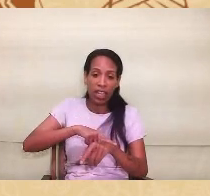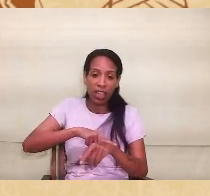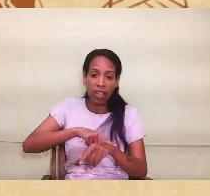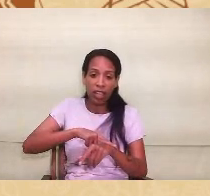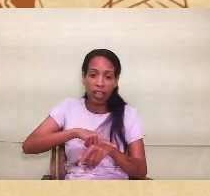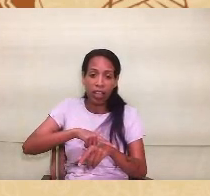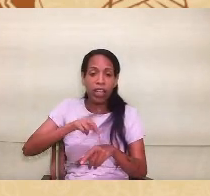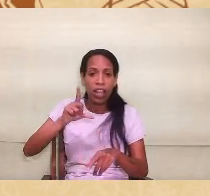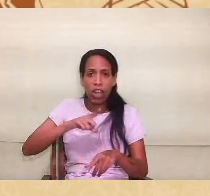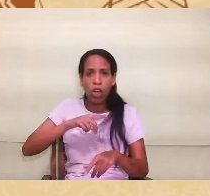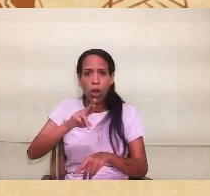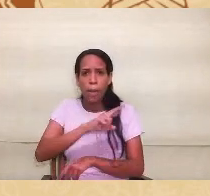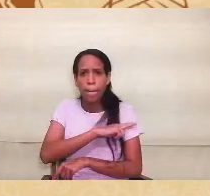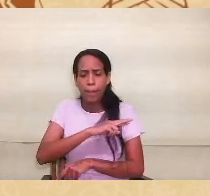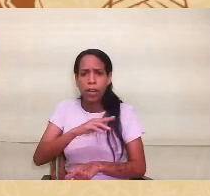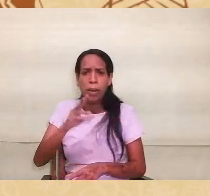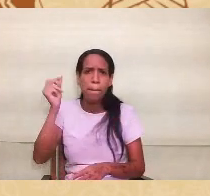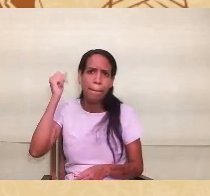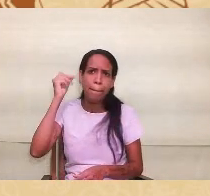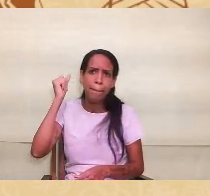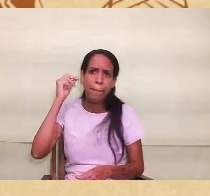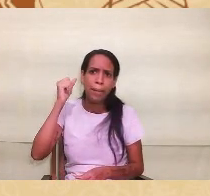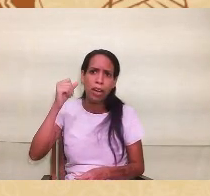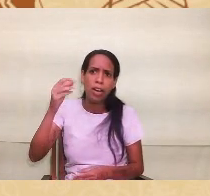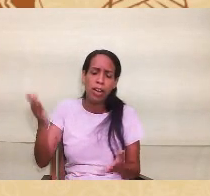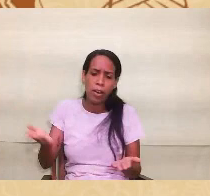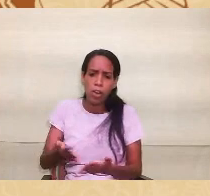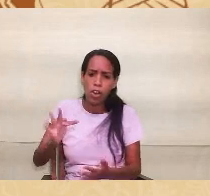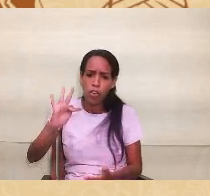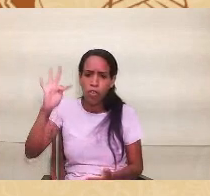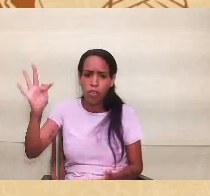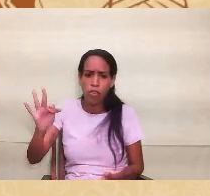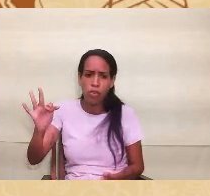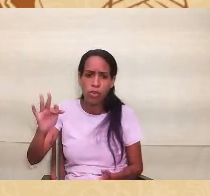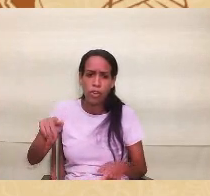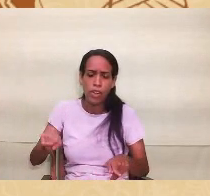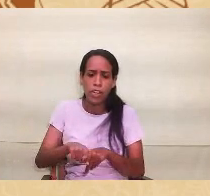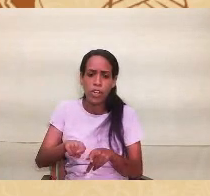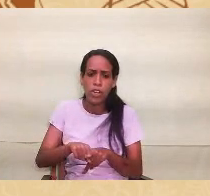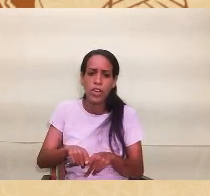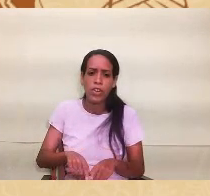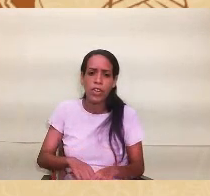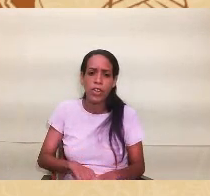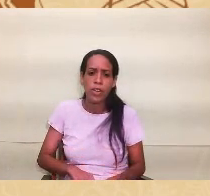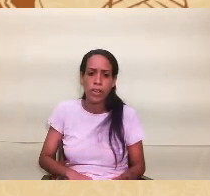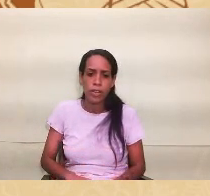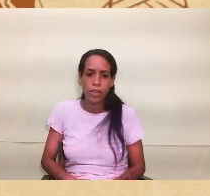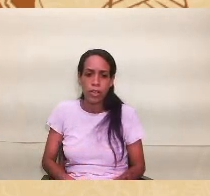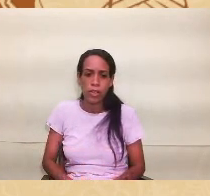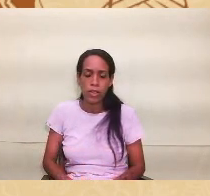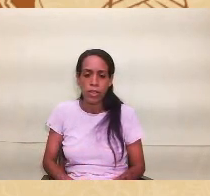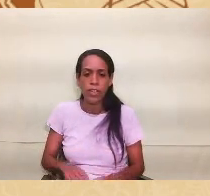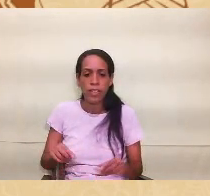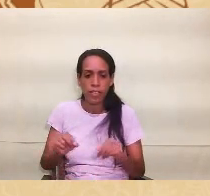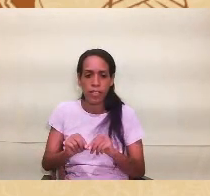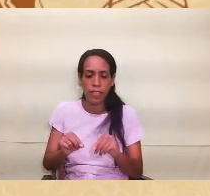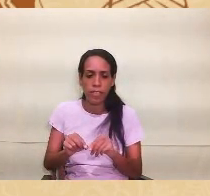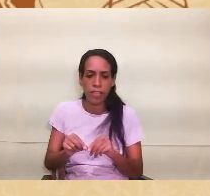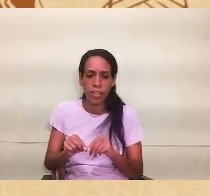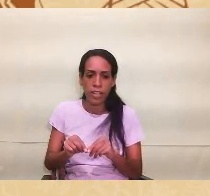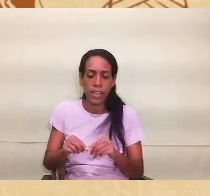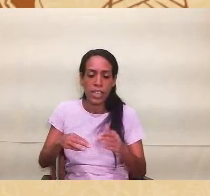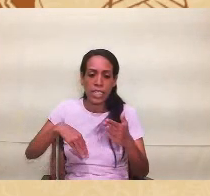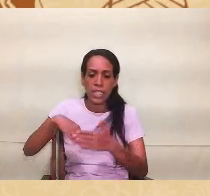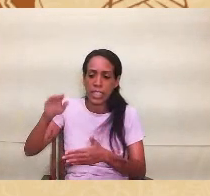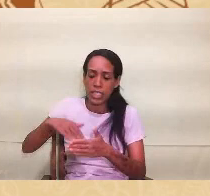passadas, o tempo presente das coisas presentes, e o tempo presente das coisas futuras. Ufa, saiu Santo Agostinho. Pronto, saiu, mas a frase dele